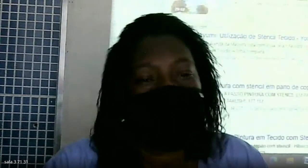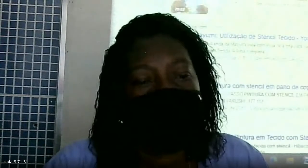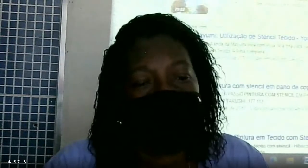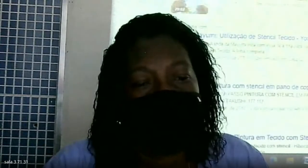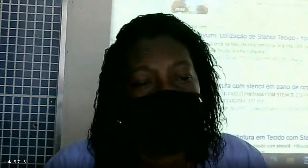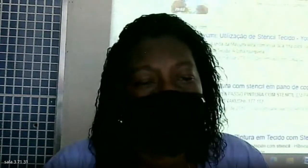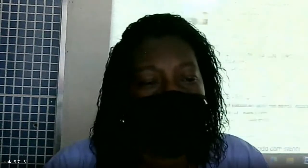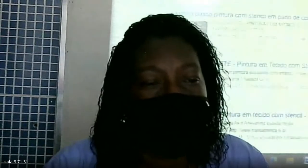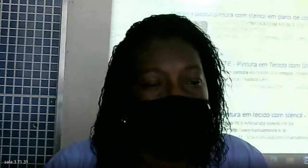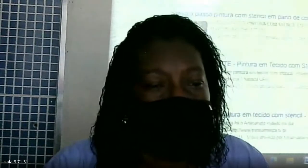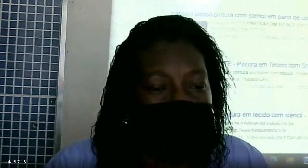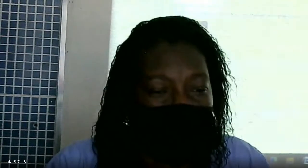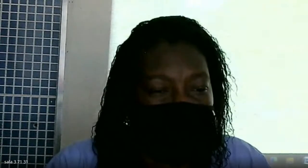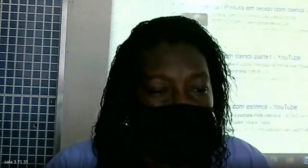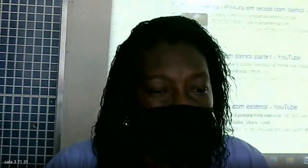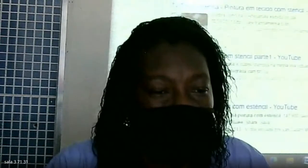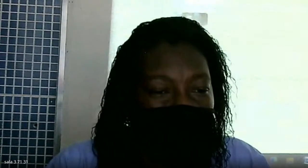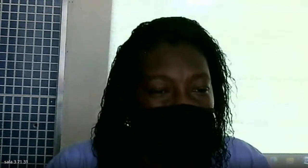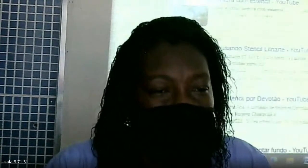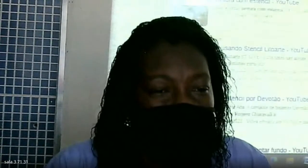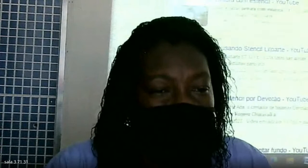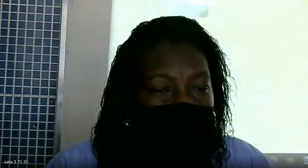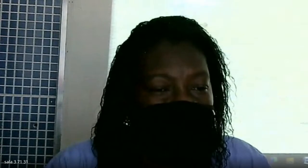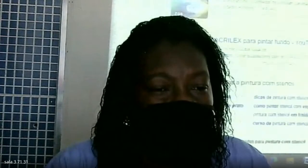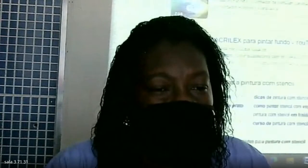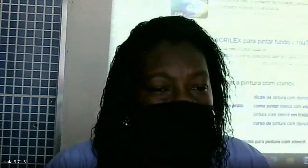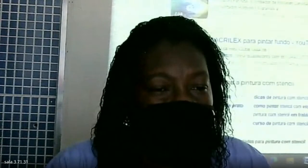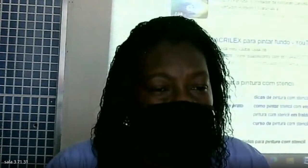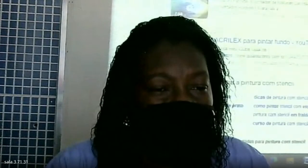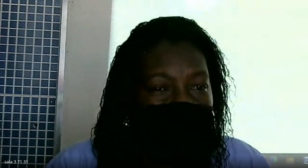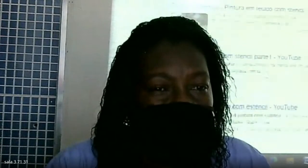porque a gente não vai trabalhar na parede, né? Mas...